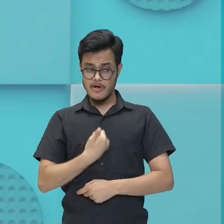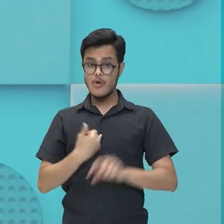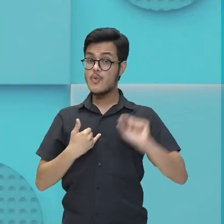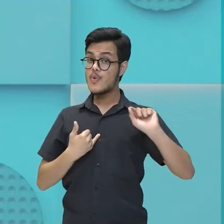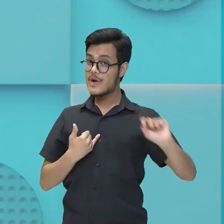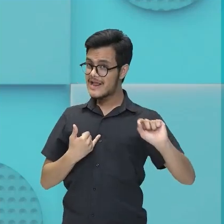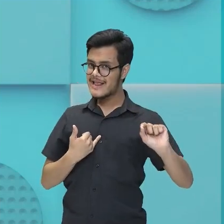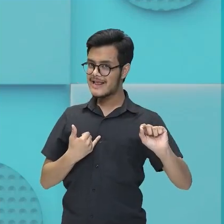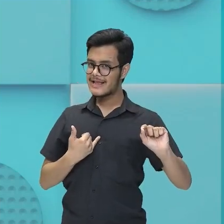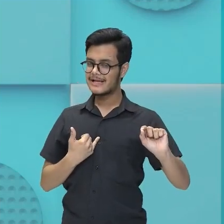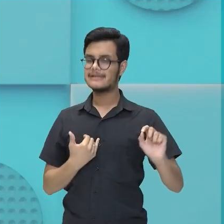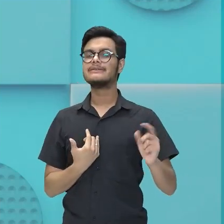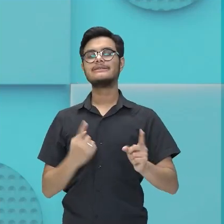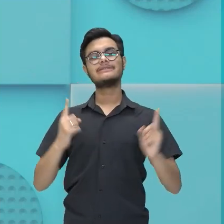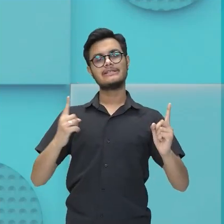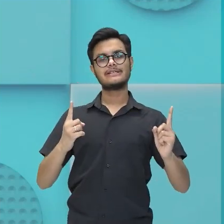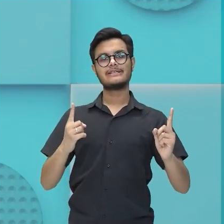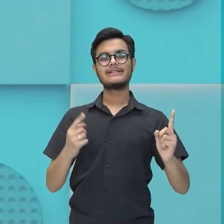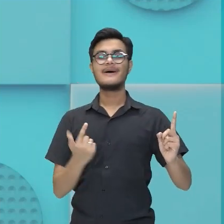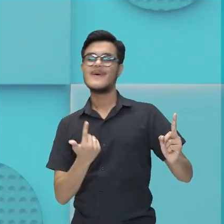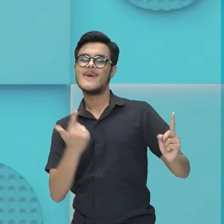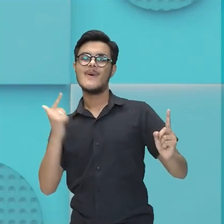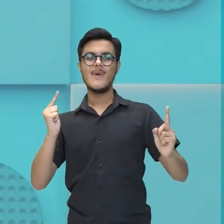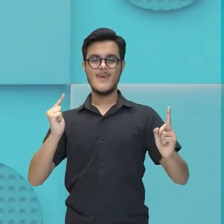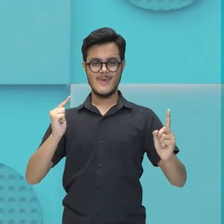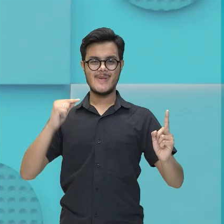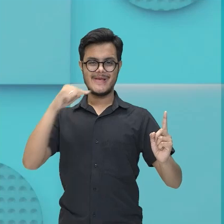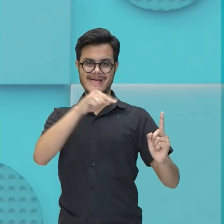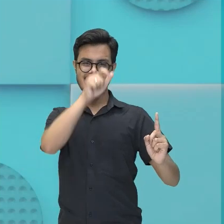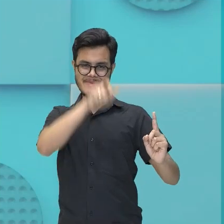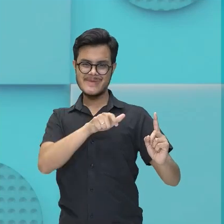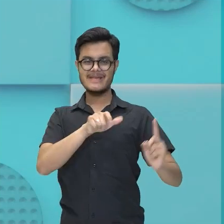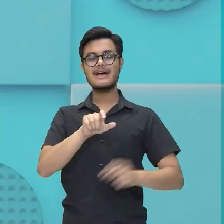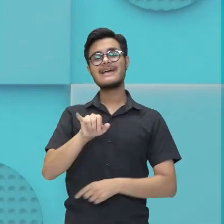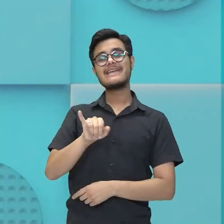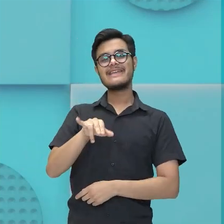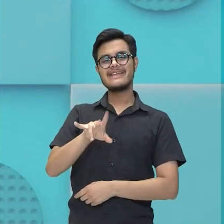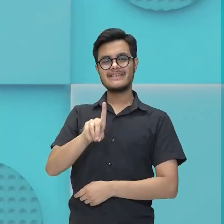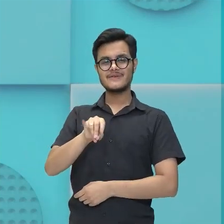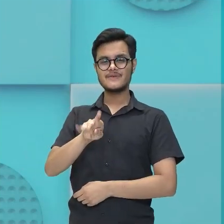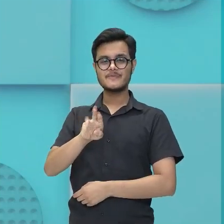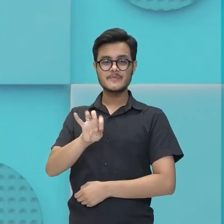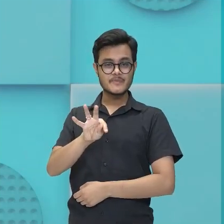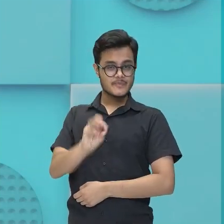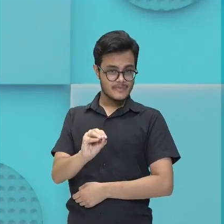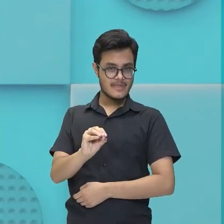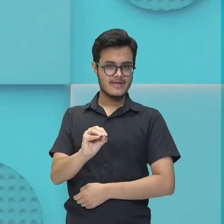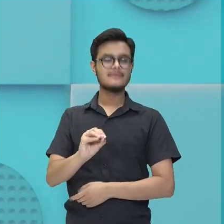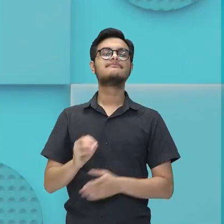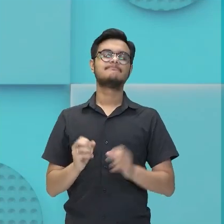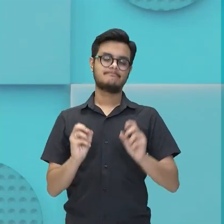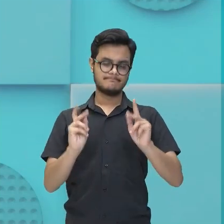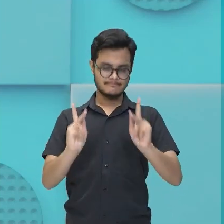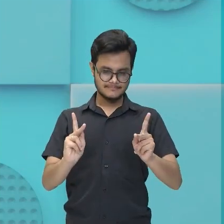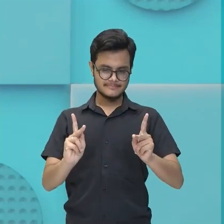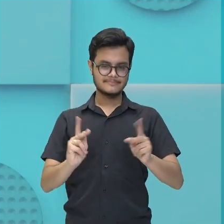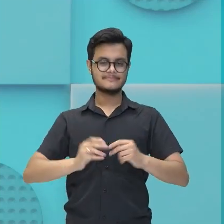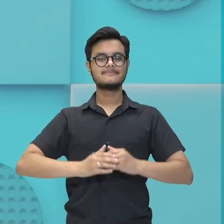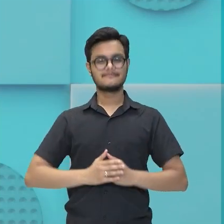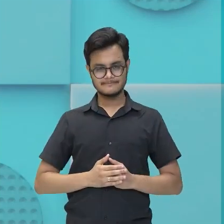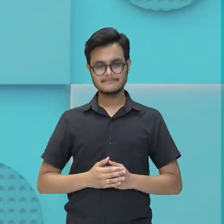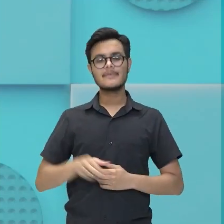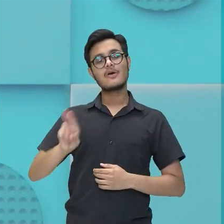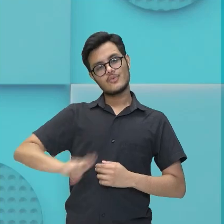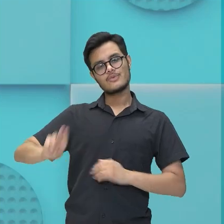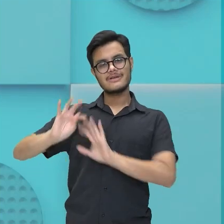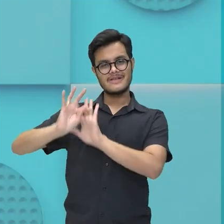inseguro, eu estou reproduzindo o discurso de outra pessoa. Então isso daí é exatamente quando você utiliza o discurso indireto, de forma indireta, você